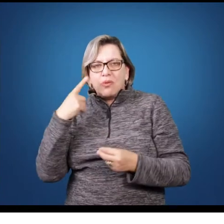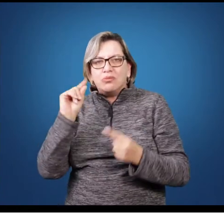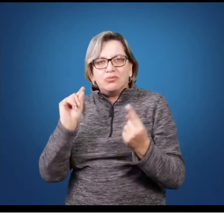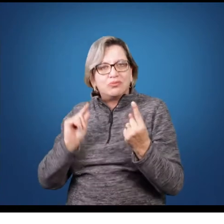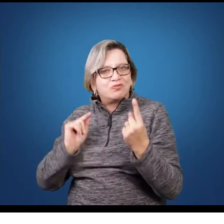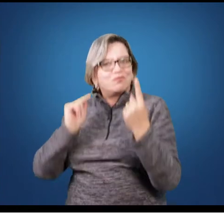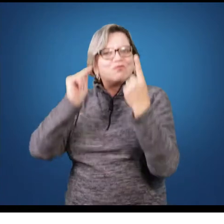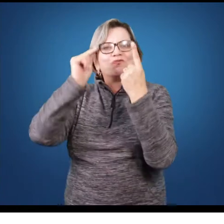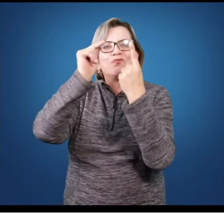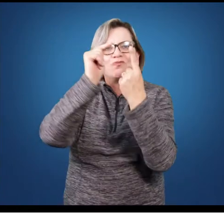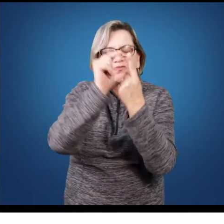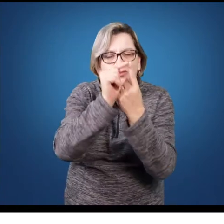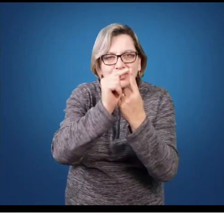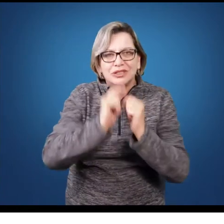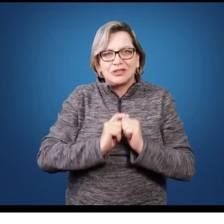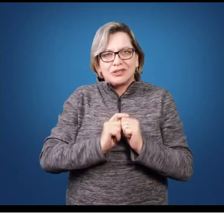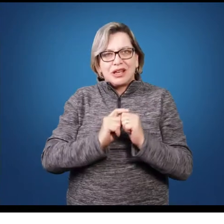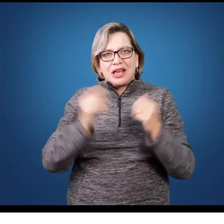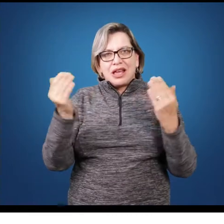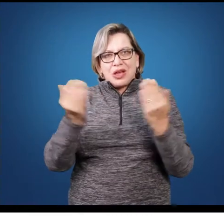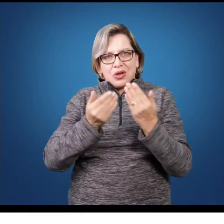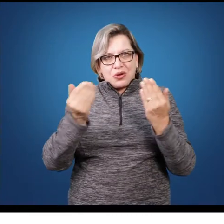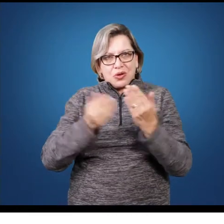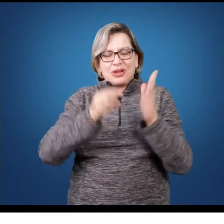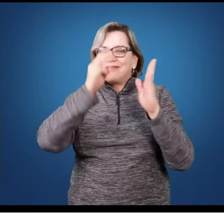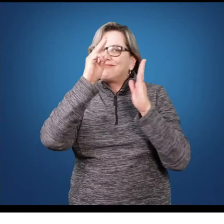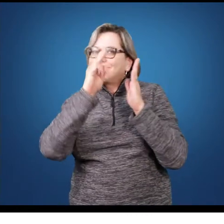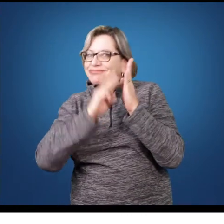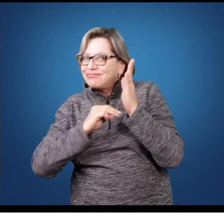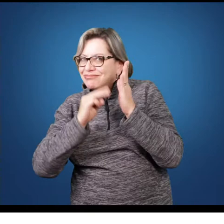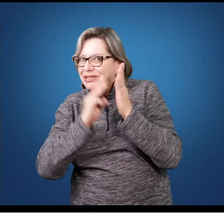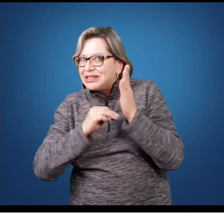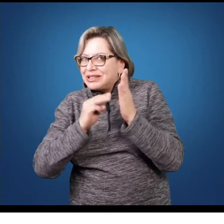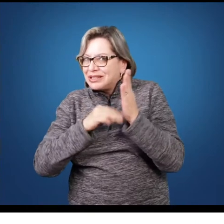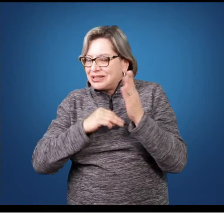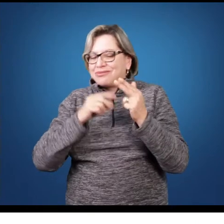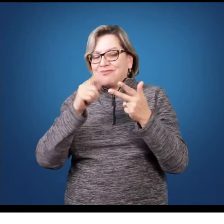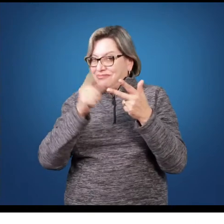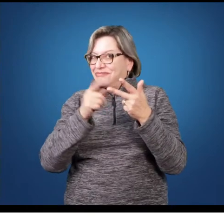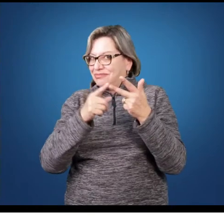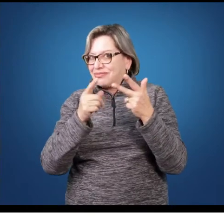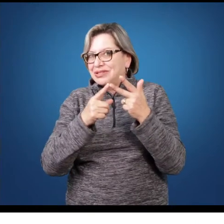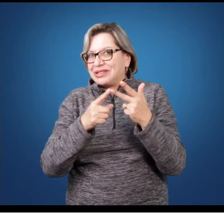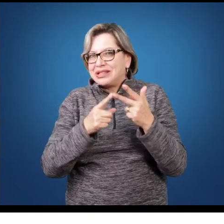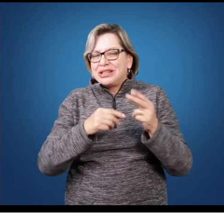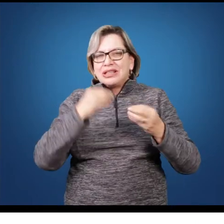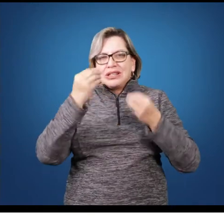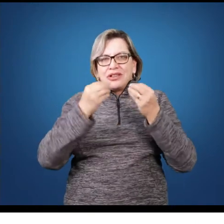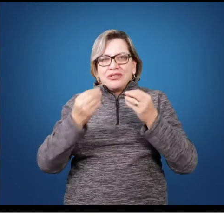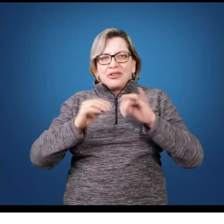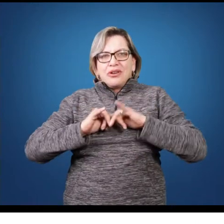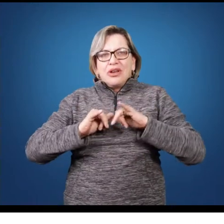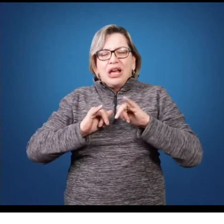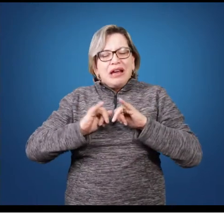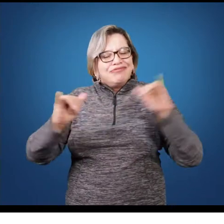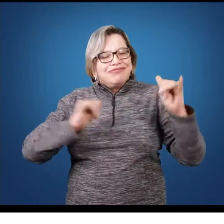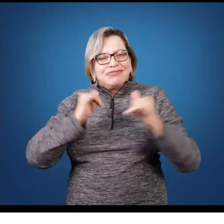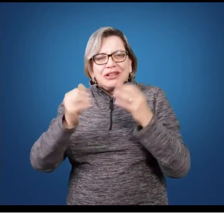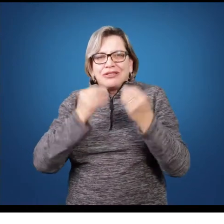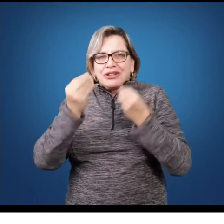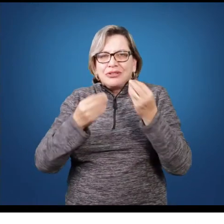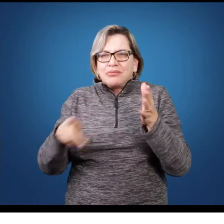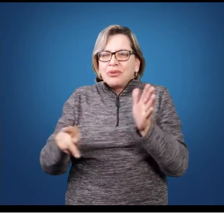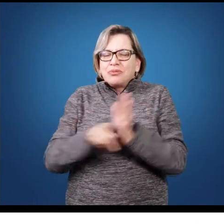Então, nesse tópico, nesse capítulo do meu projeto de pesquisa, eu vou trazer informações em relação